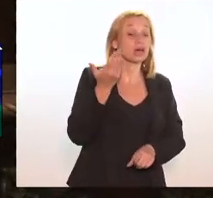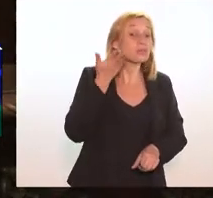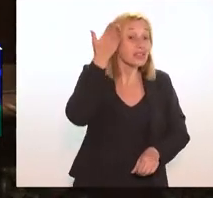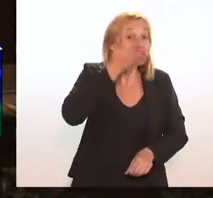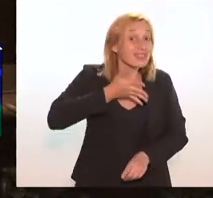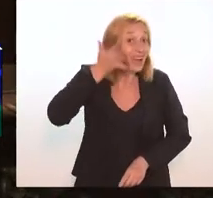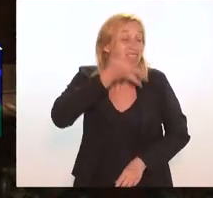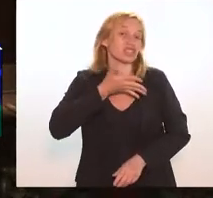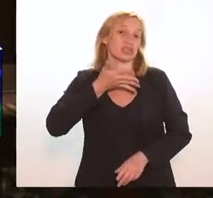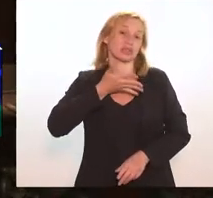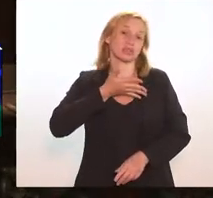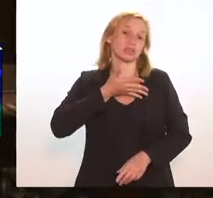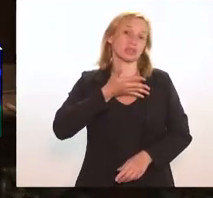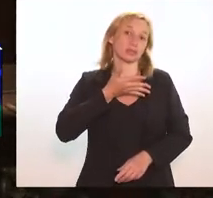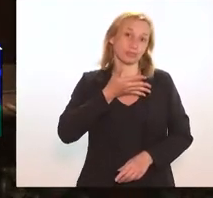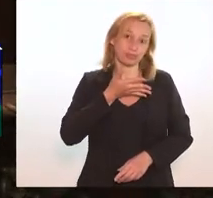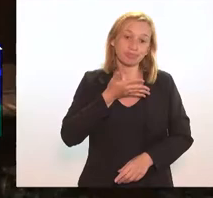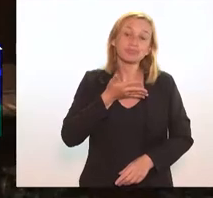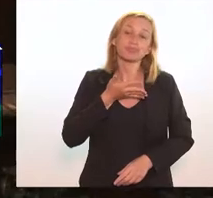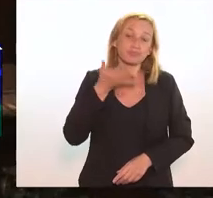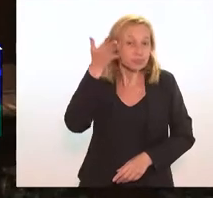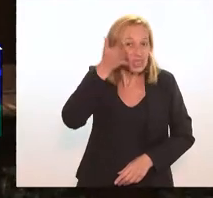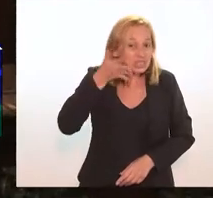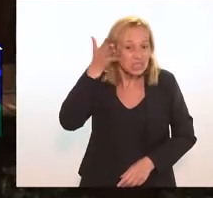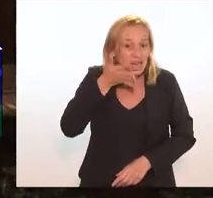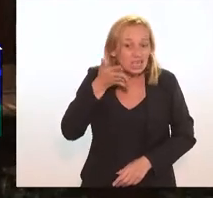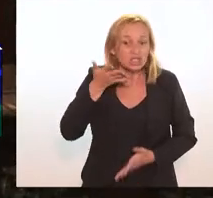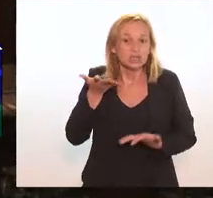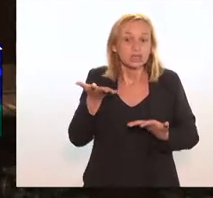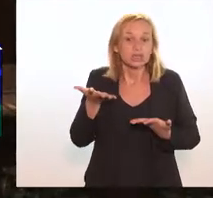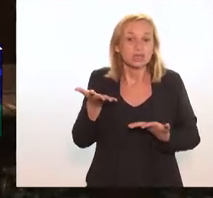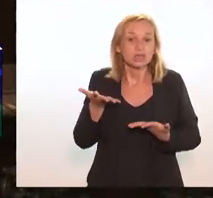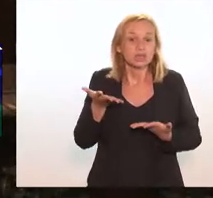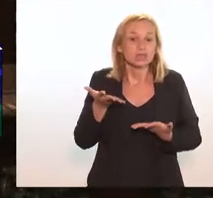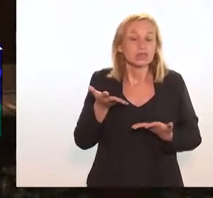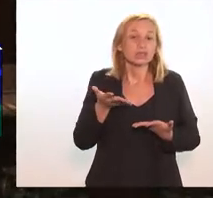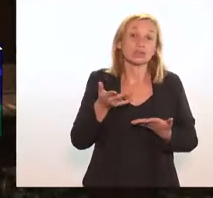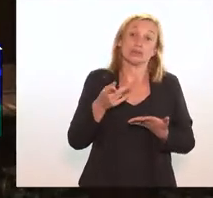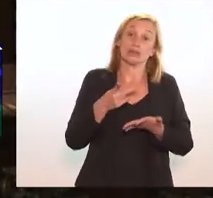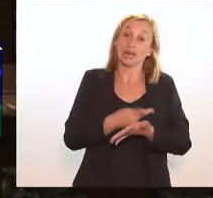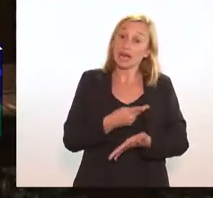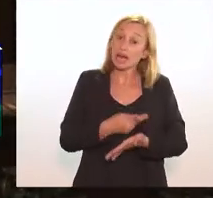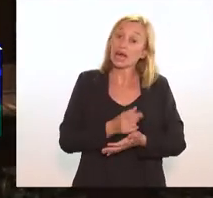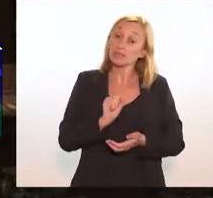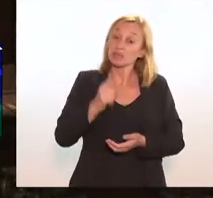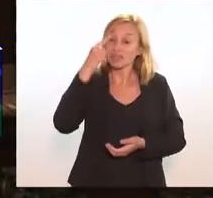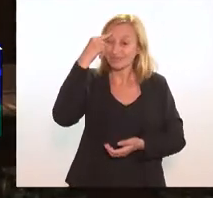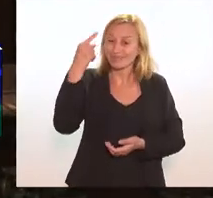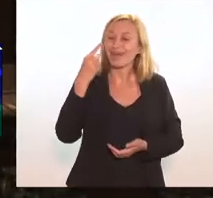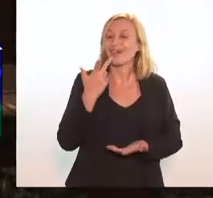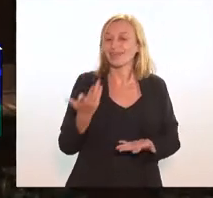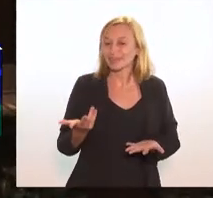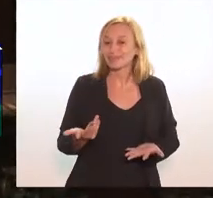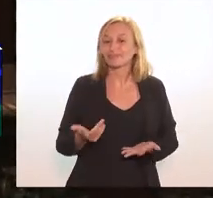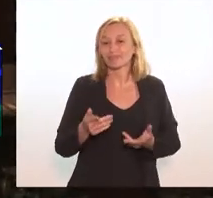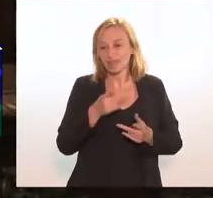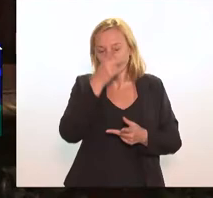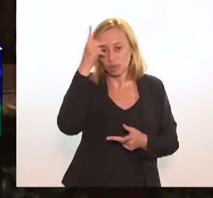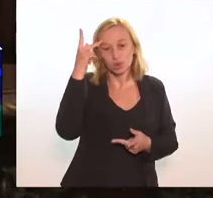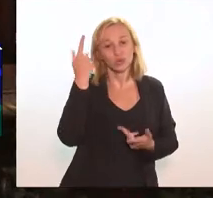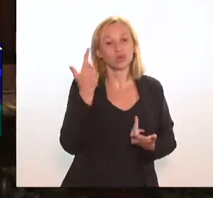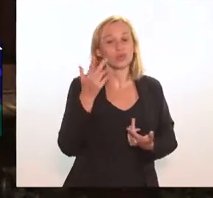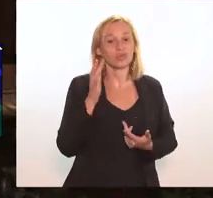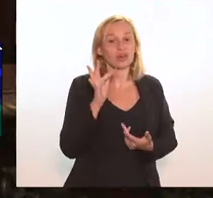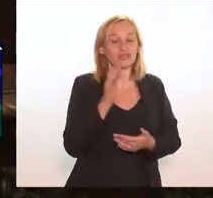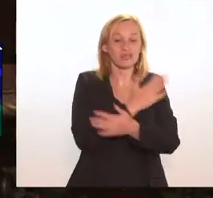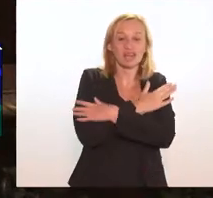mensagem dúbia, pela mensagem, enfim, controvertida, que essa ideia de feriado transmite para as pessoas, que feriado é